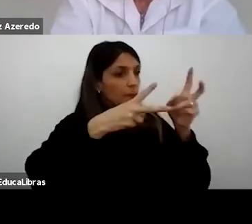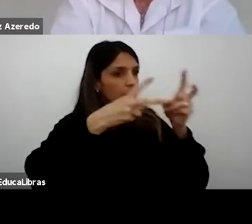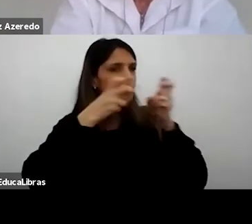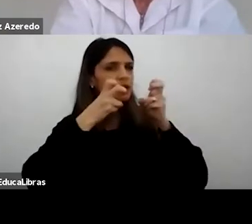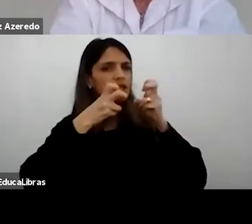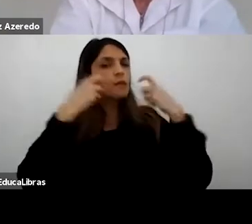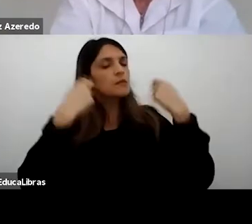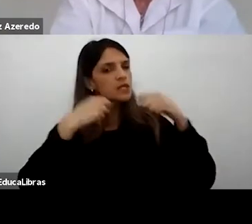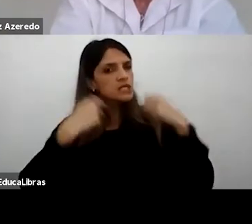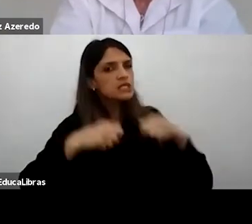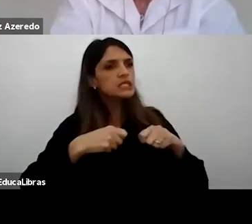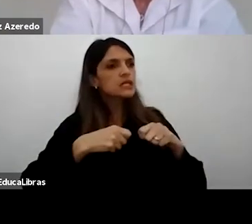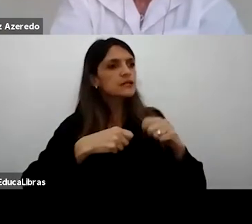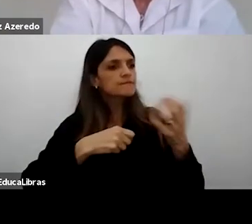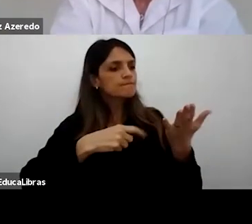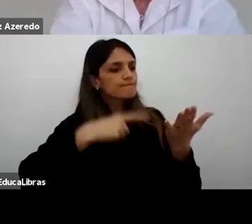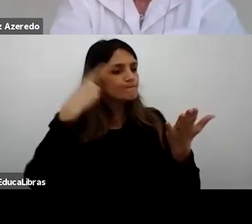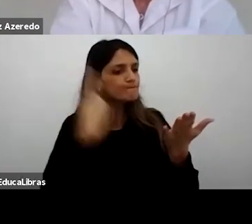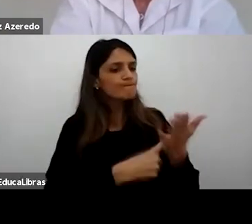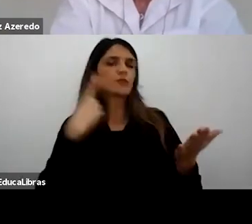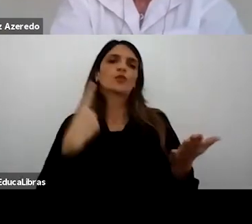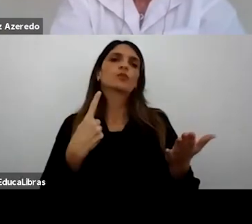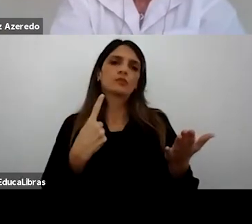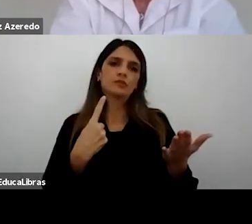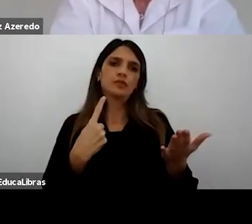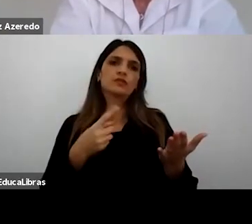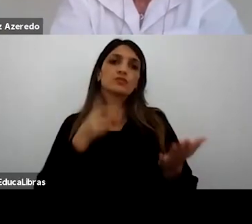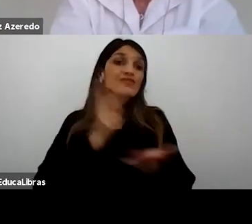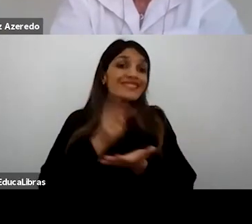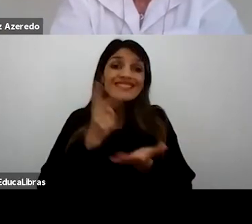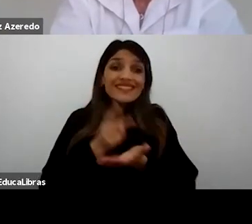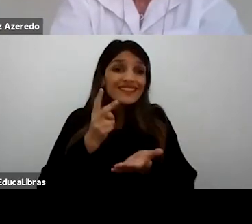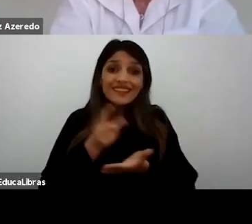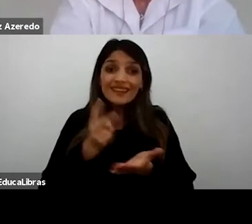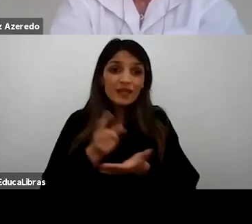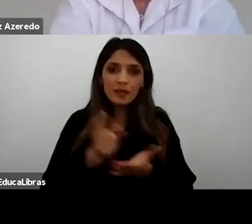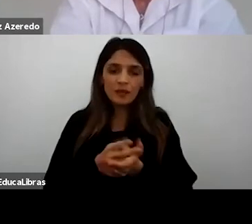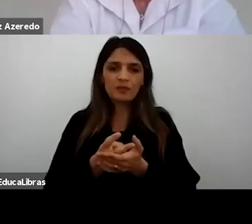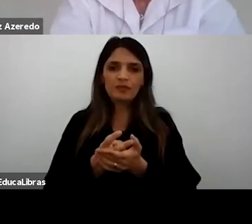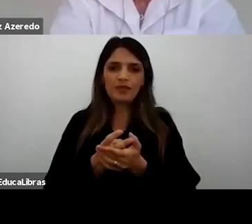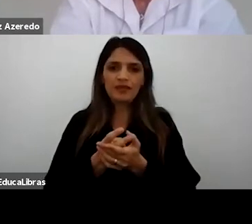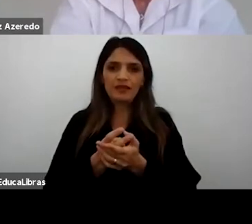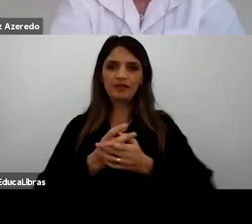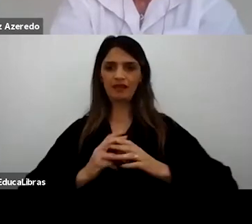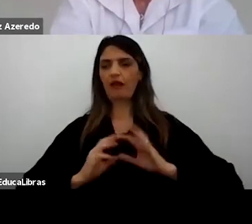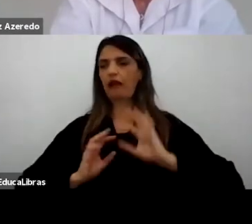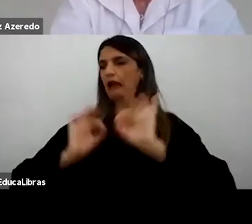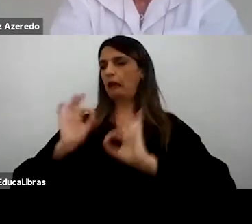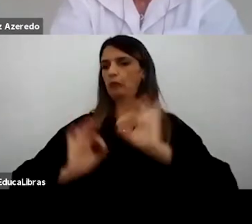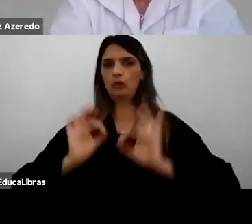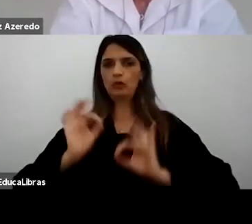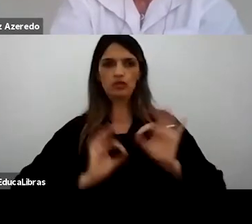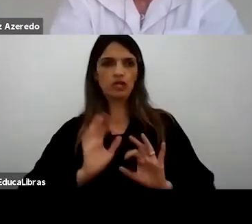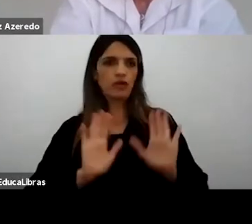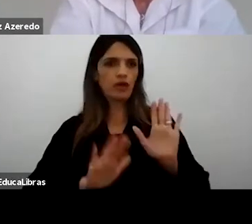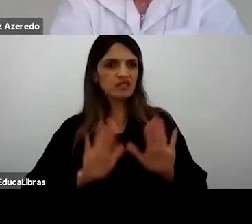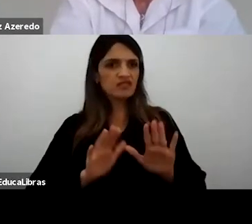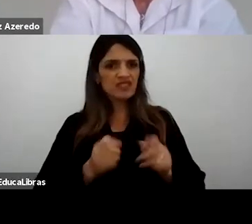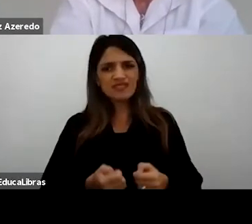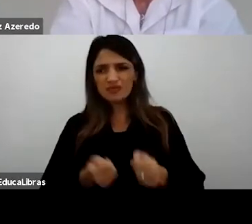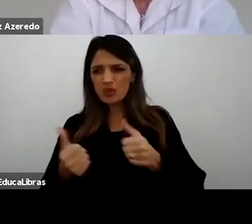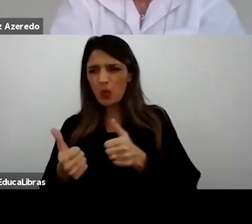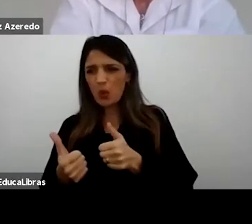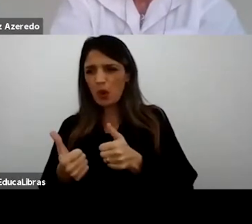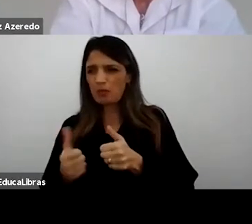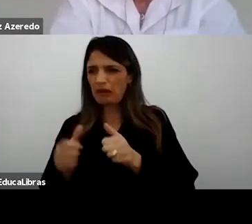a gente precisa doar e precisa fazer isso de forma recorrente e desamarrada de projetos, né? Muitas vezes a gente doa para coisas